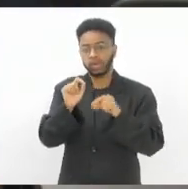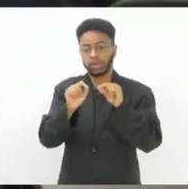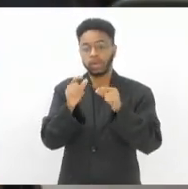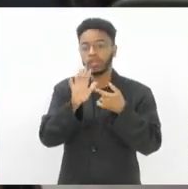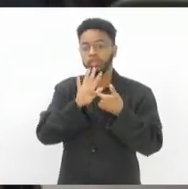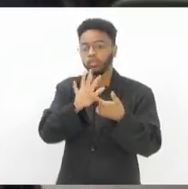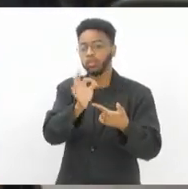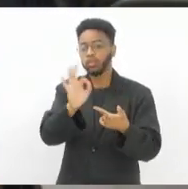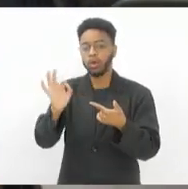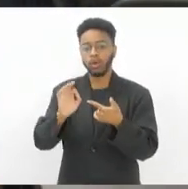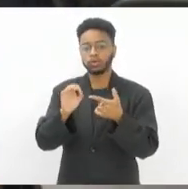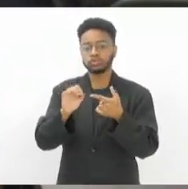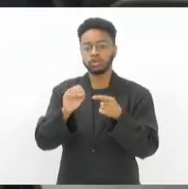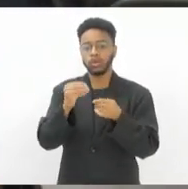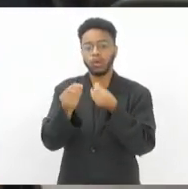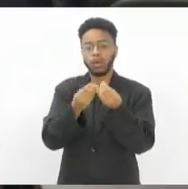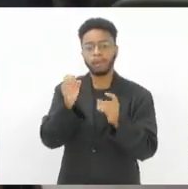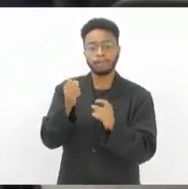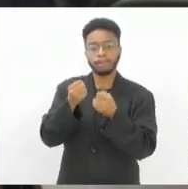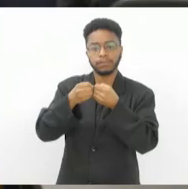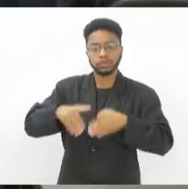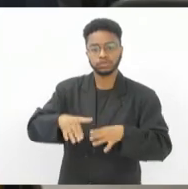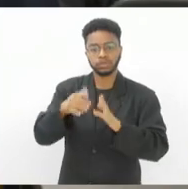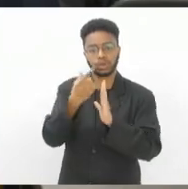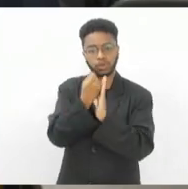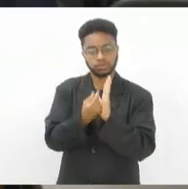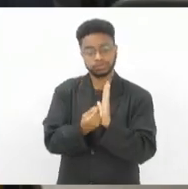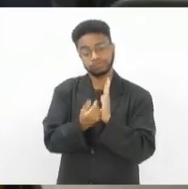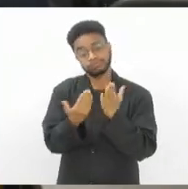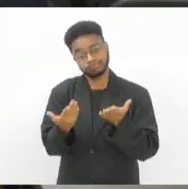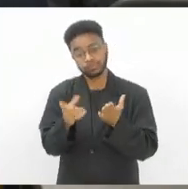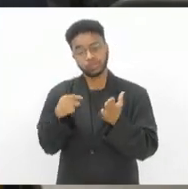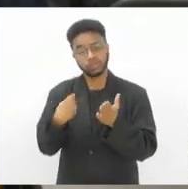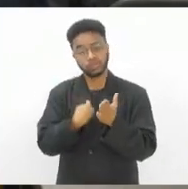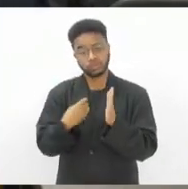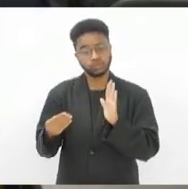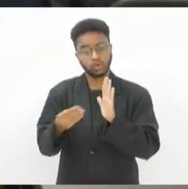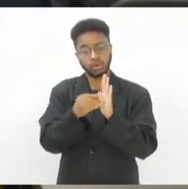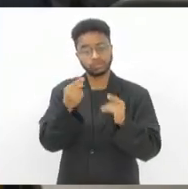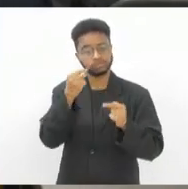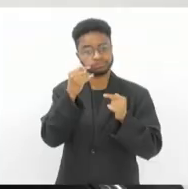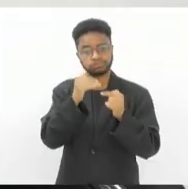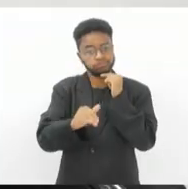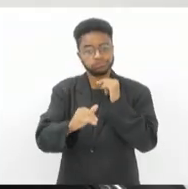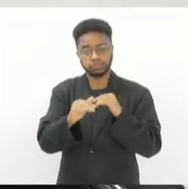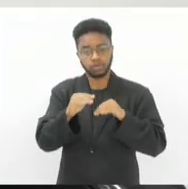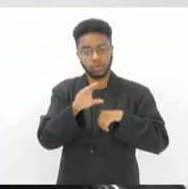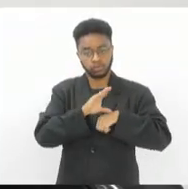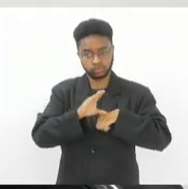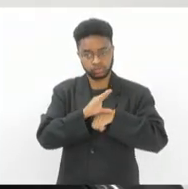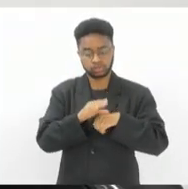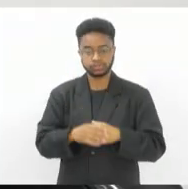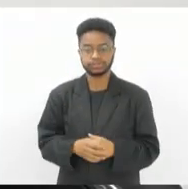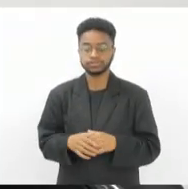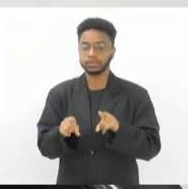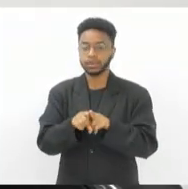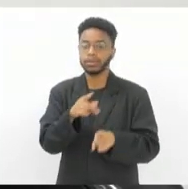impactos claramente demonstrados, estão sendo dadas inconstitucionalidade das mesmas. Para o presidente da